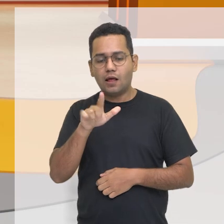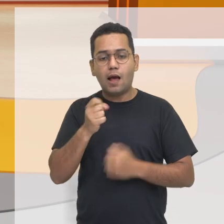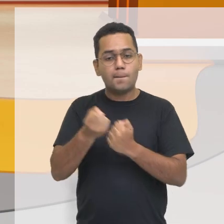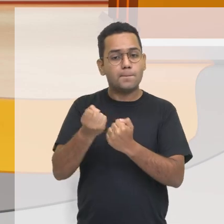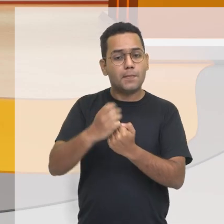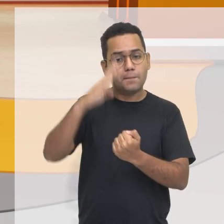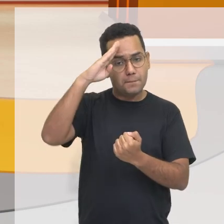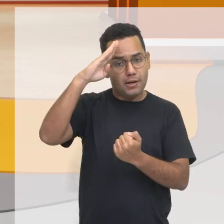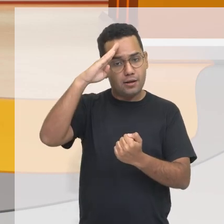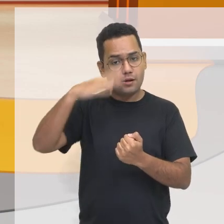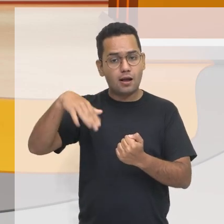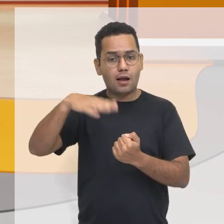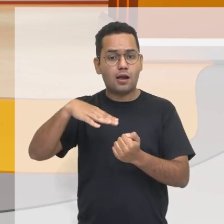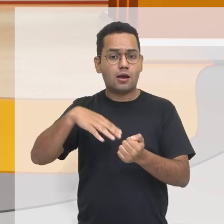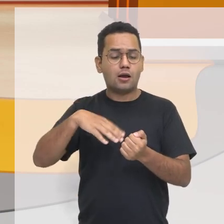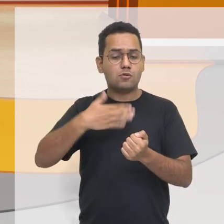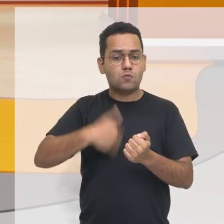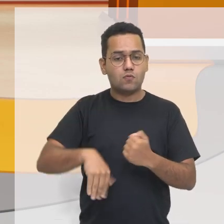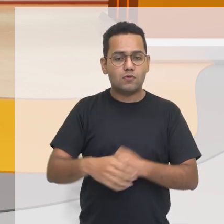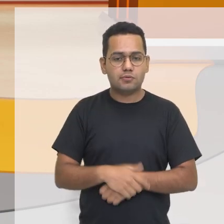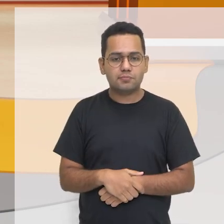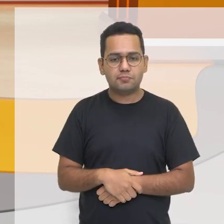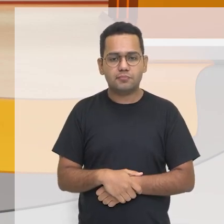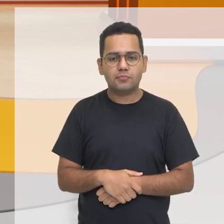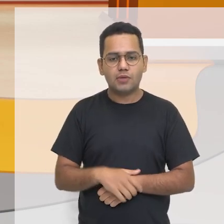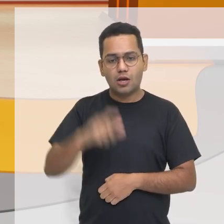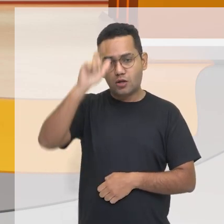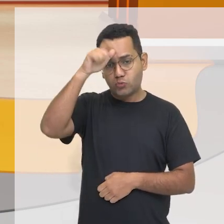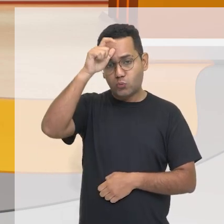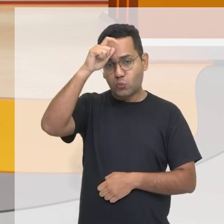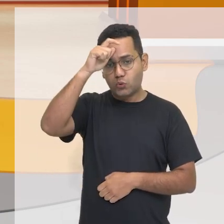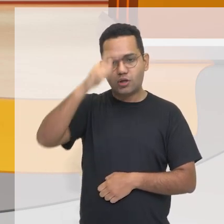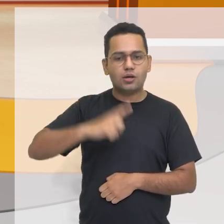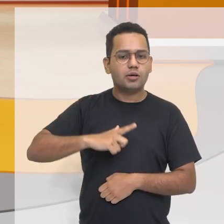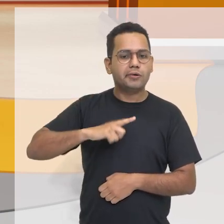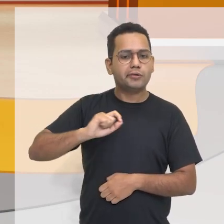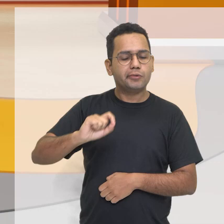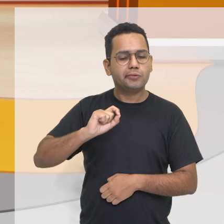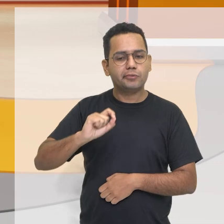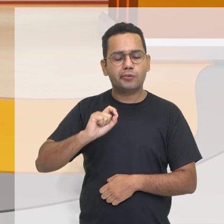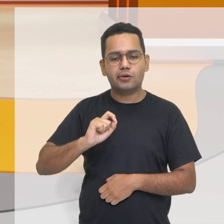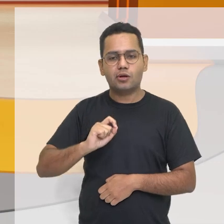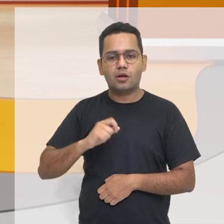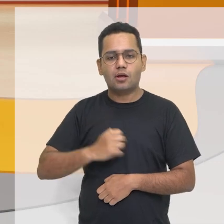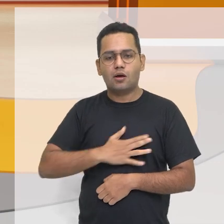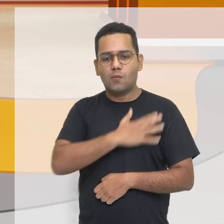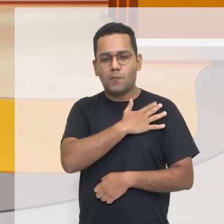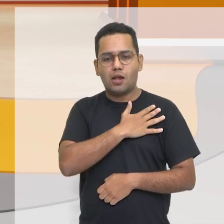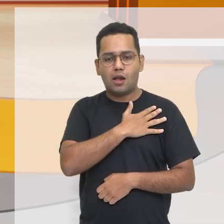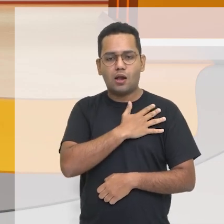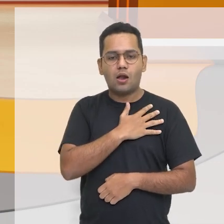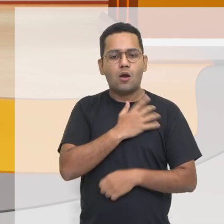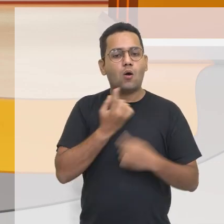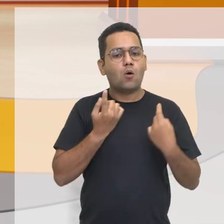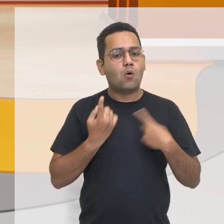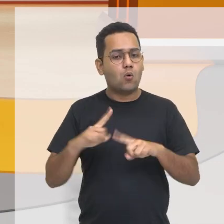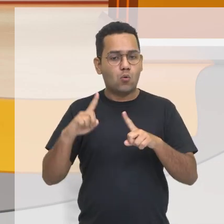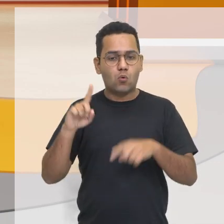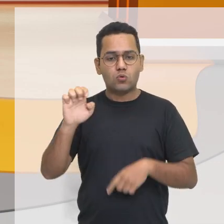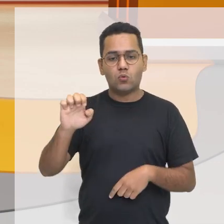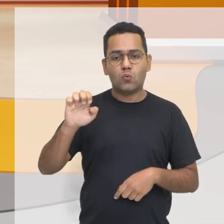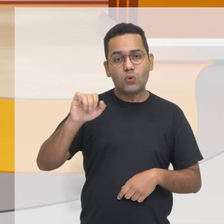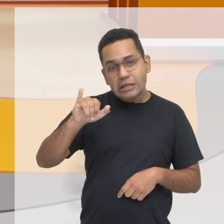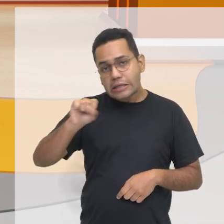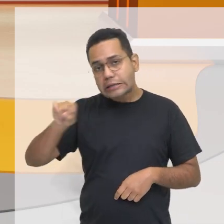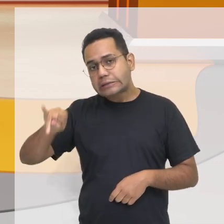fornecer apoio militar ao governo sírio. E a Turquia vai colocar ali operações militares contra o Estado